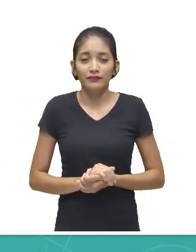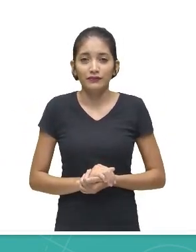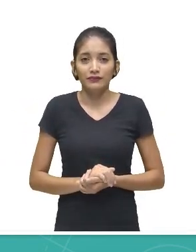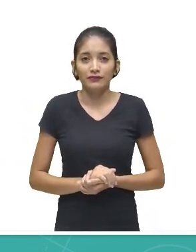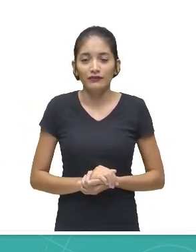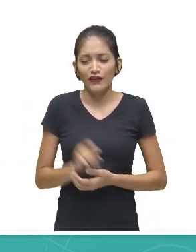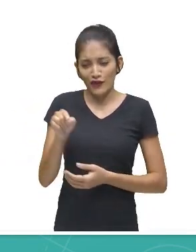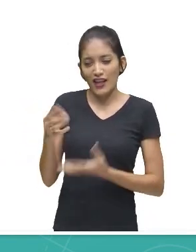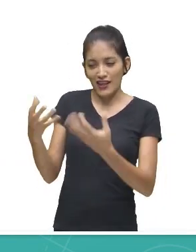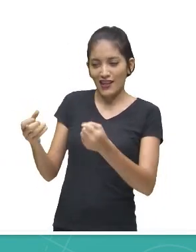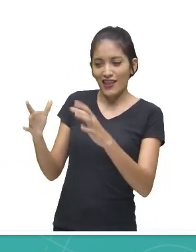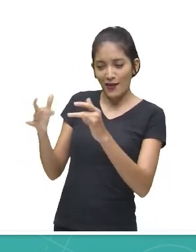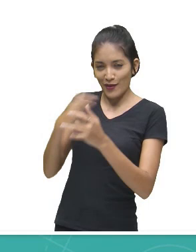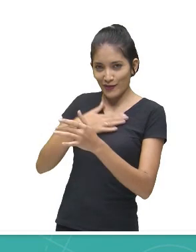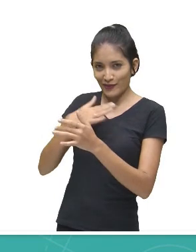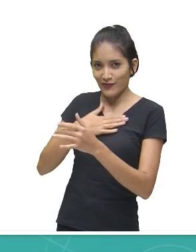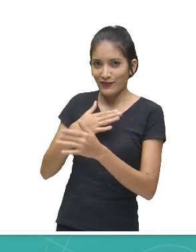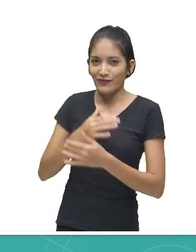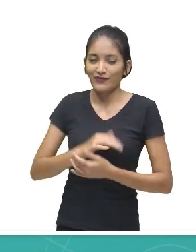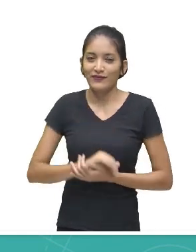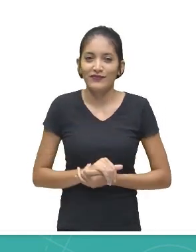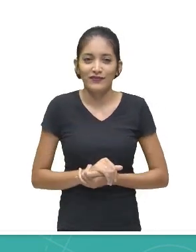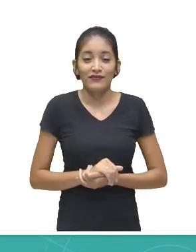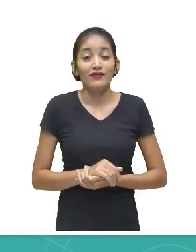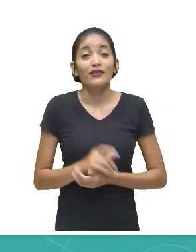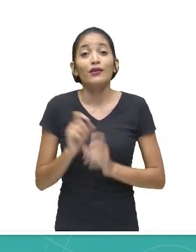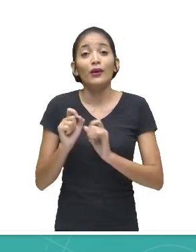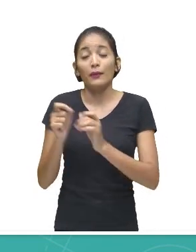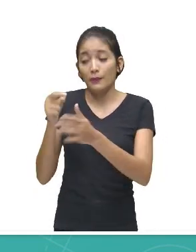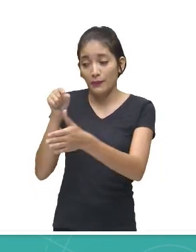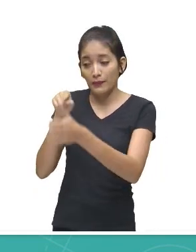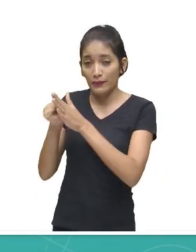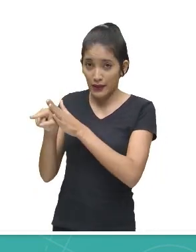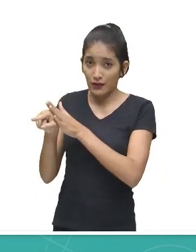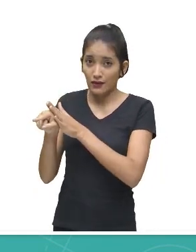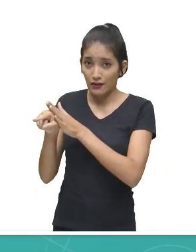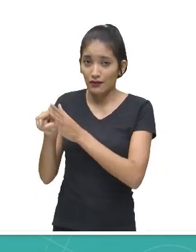Quer namorar comigo? Aqui eu tenho uma pergunta.